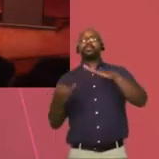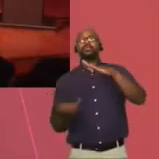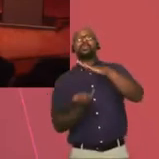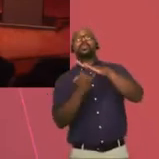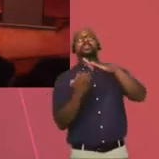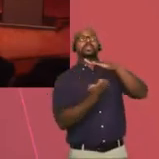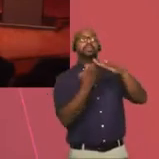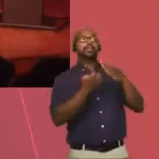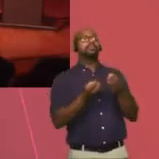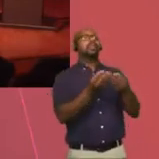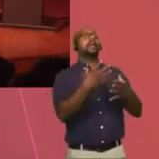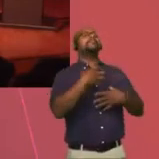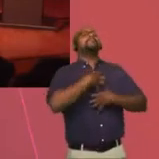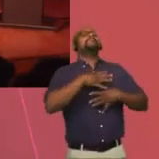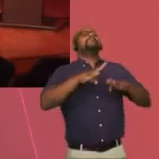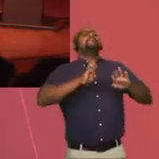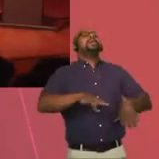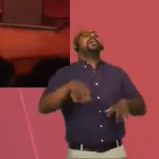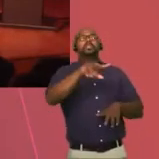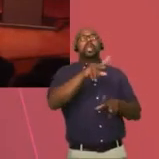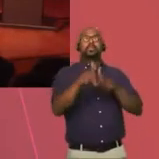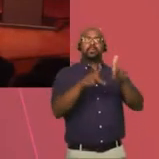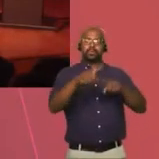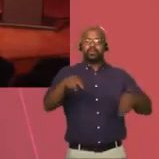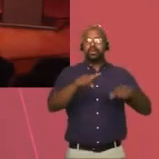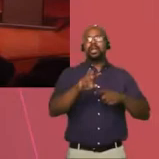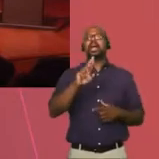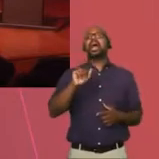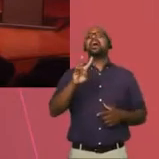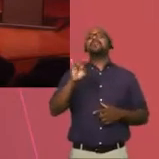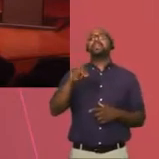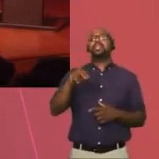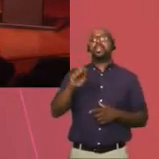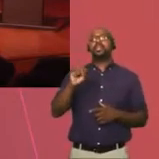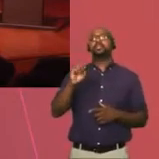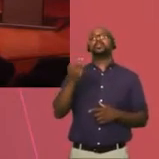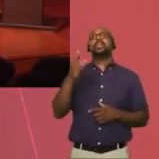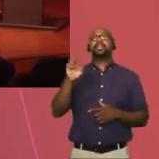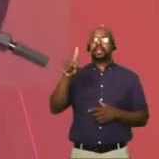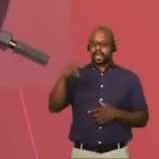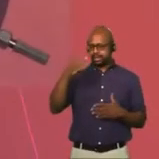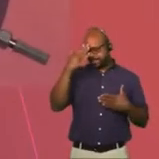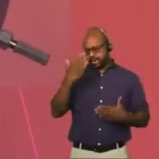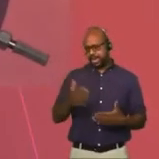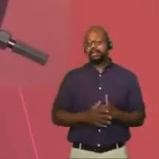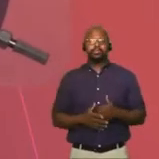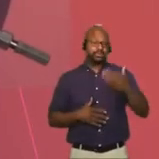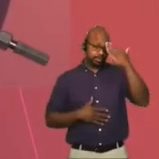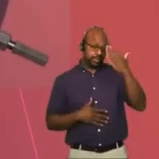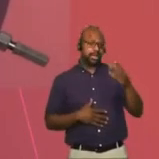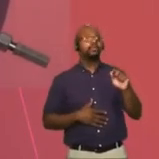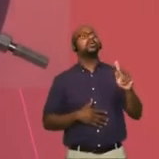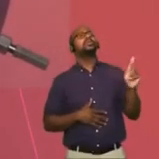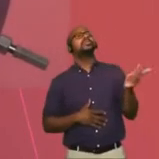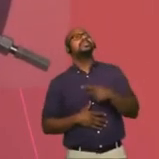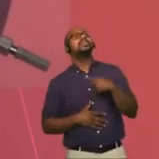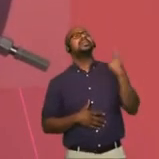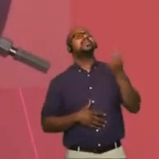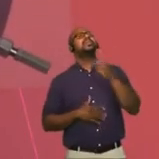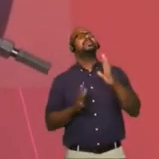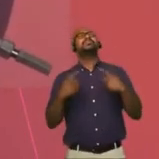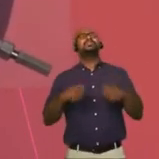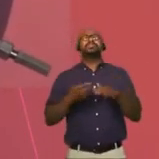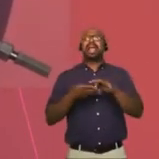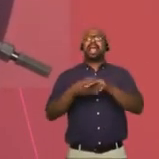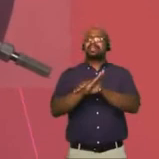das empresas para levar um bem-estar à população foi o Rabino e Sodré Muito obrigado a vida pela sua pergunta Muito obrigado o que aconteceu que nós tivemos